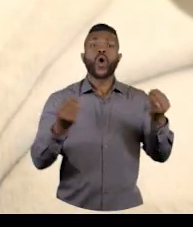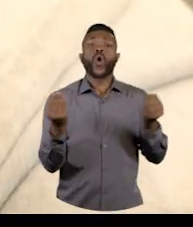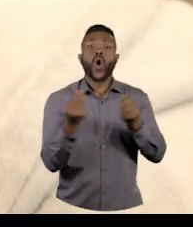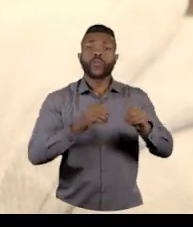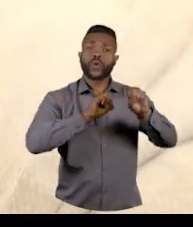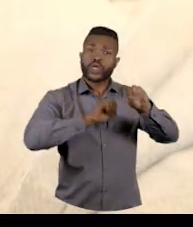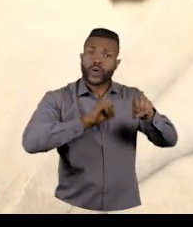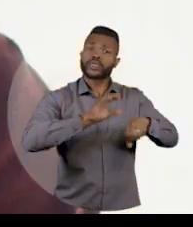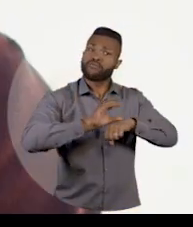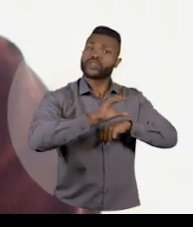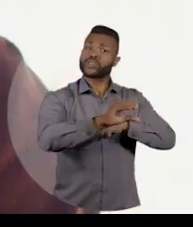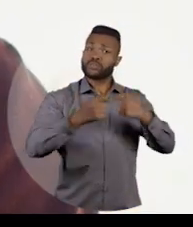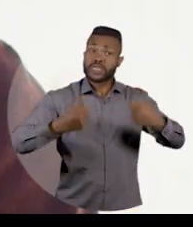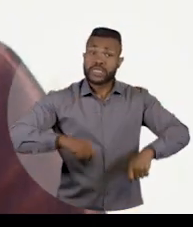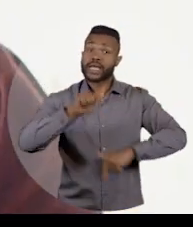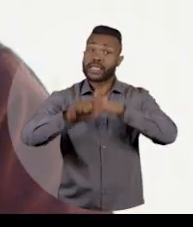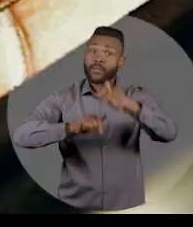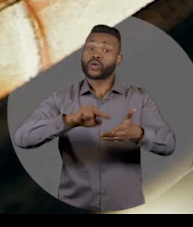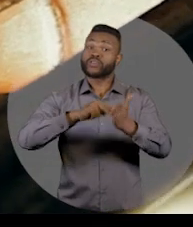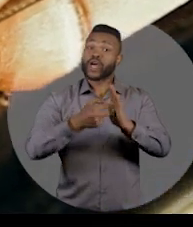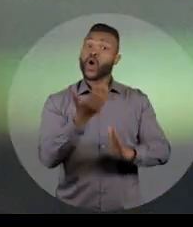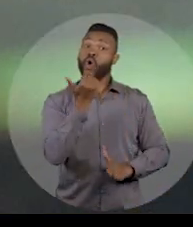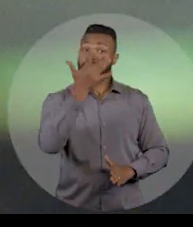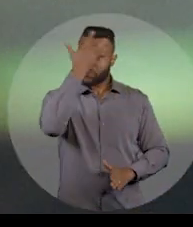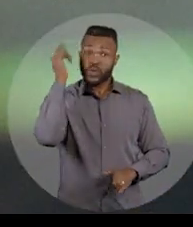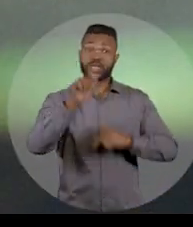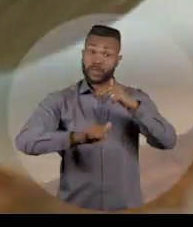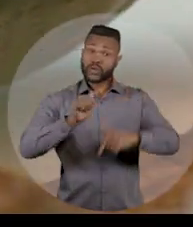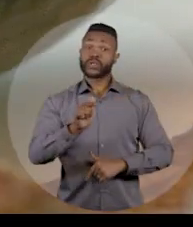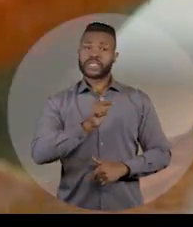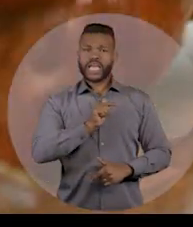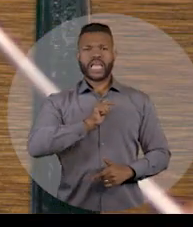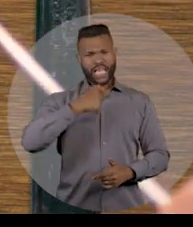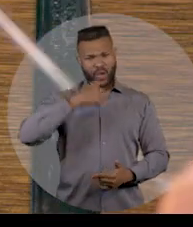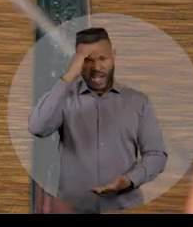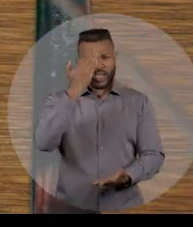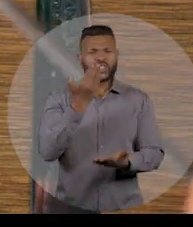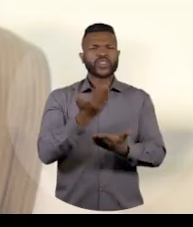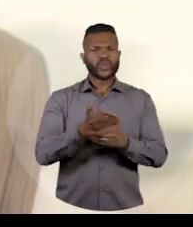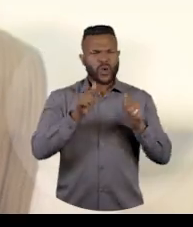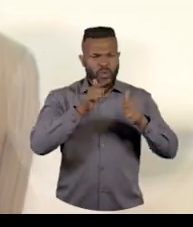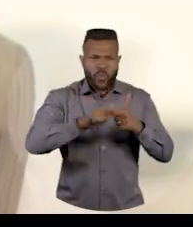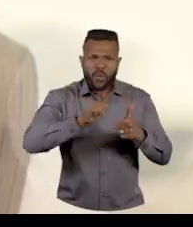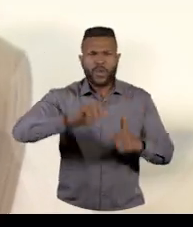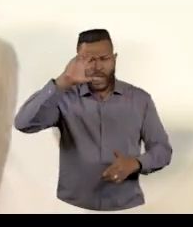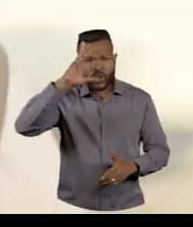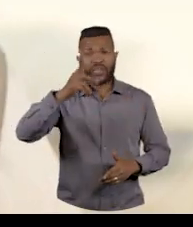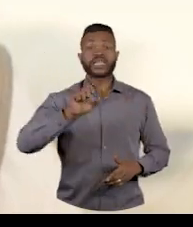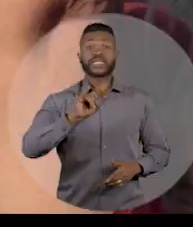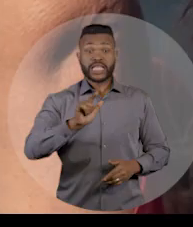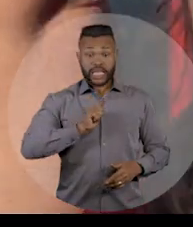país é investir em educação. E o emprego quer dizer comida na mesa do trabalhador. E eu acredito que a gente consegue resolver esses problemas quando a gente